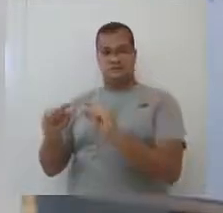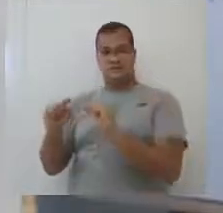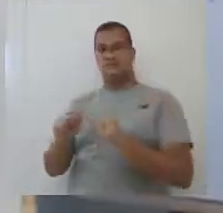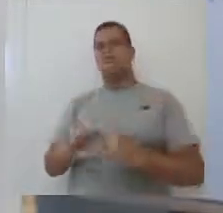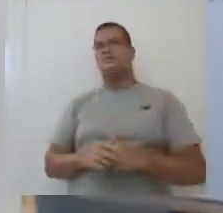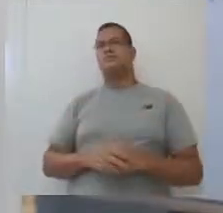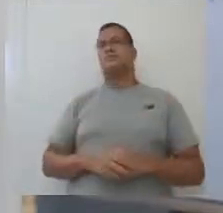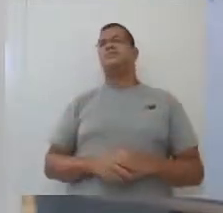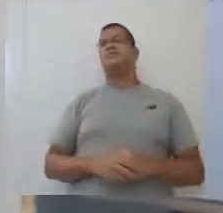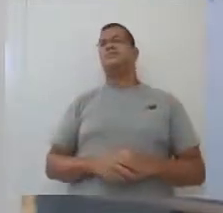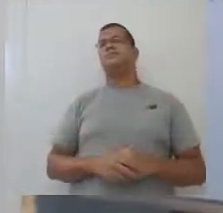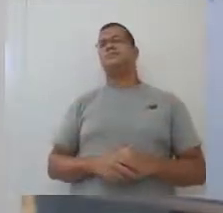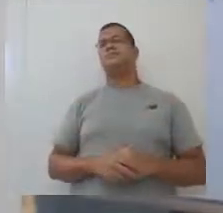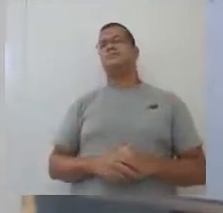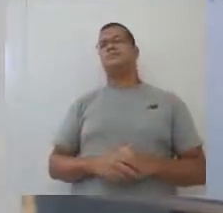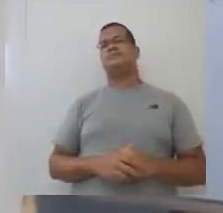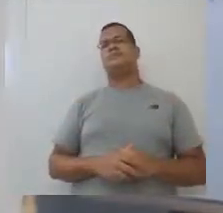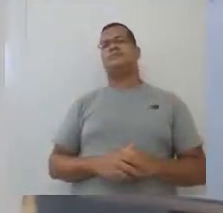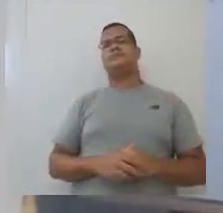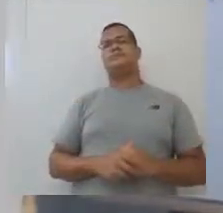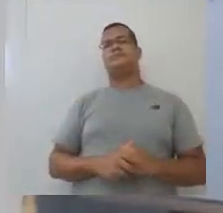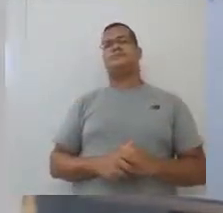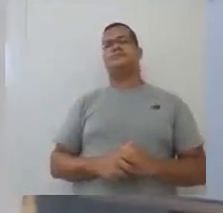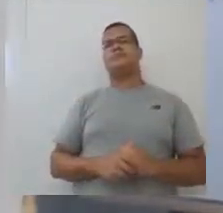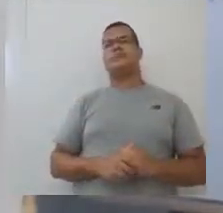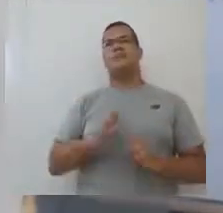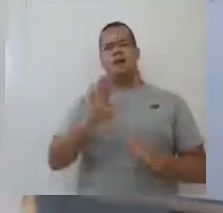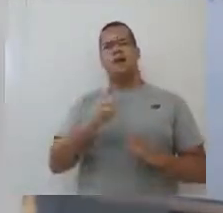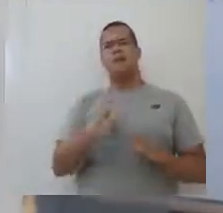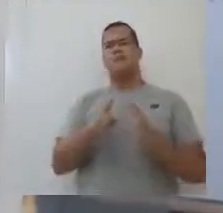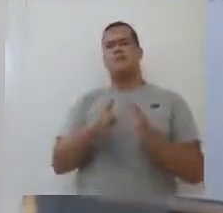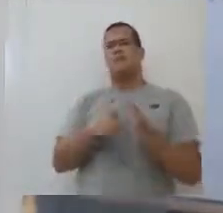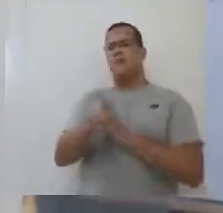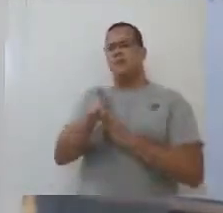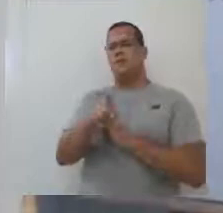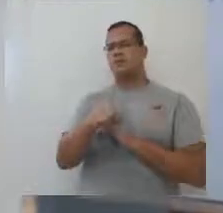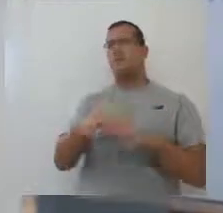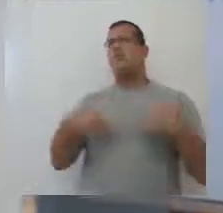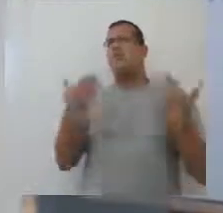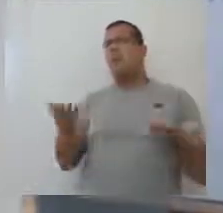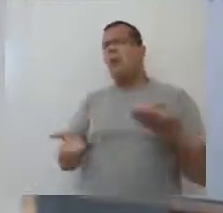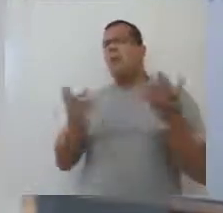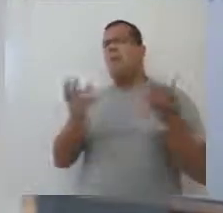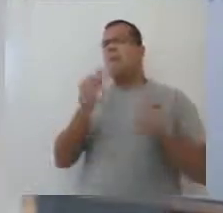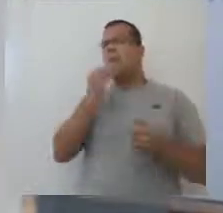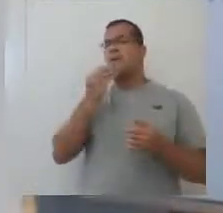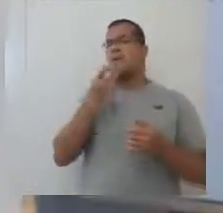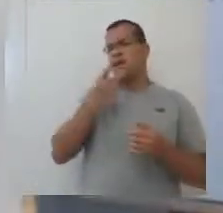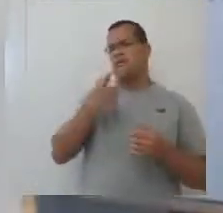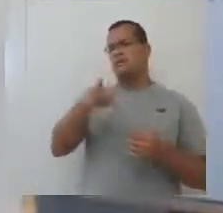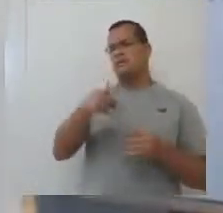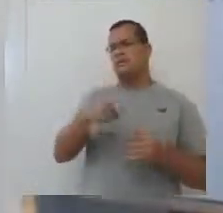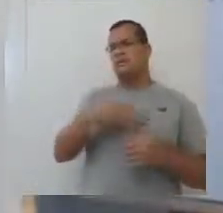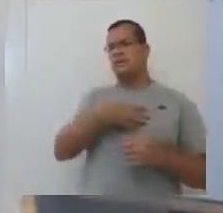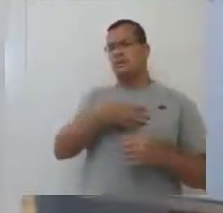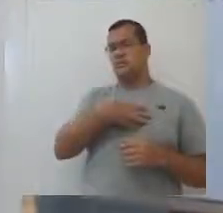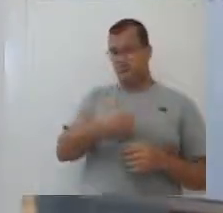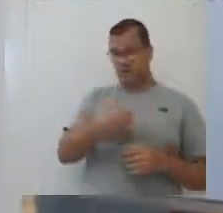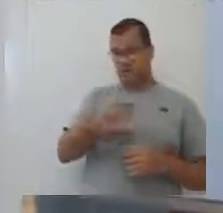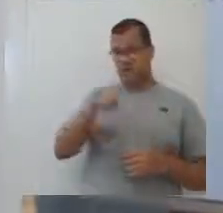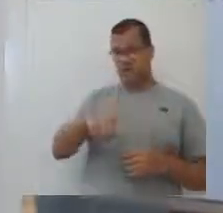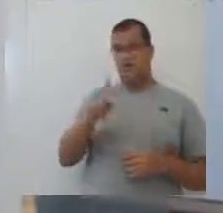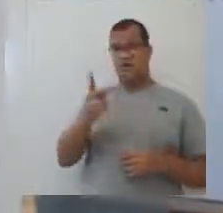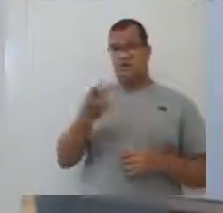azinho daqui, você vai ter azinho, azinho. Aí ele pergunta, qual a possibilidade desse filho ser híbrido? Eu